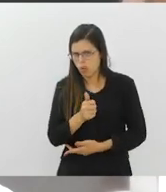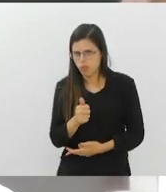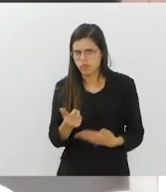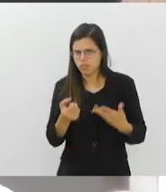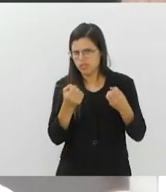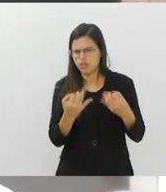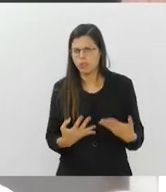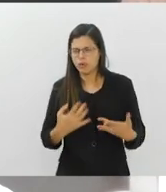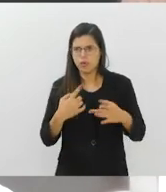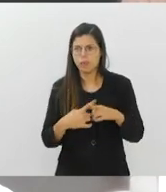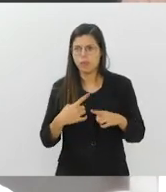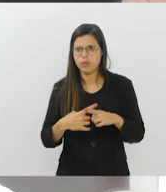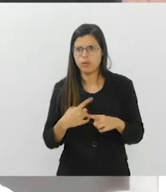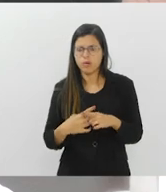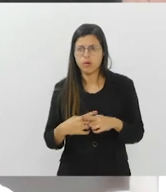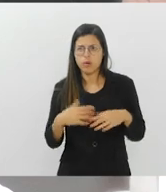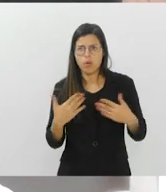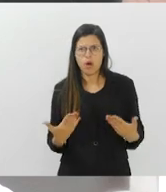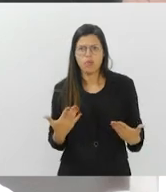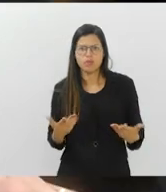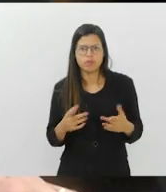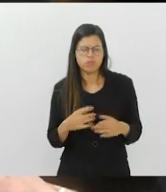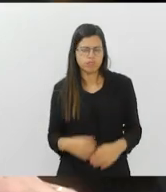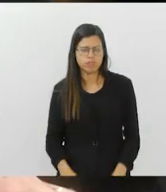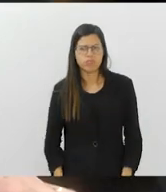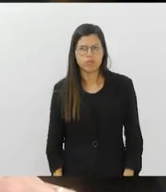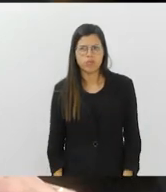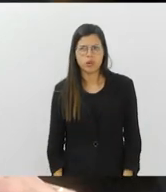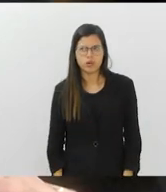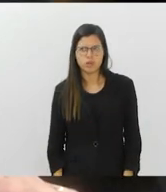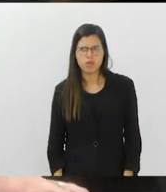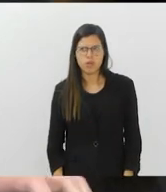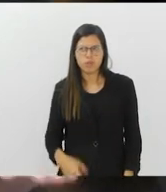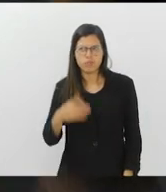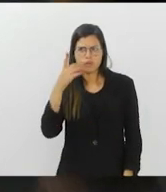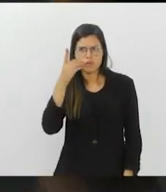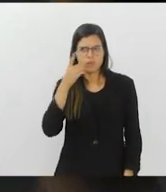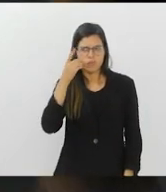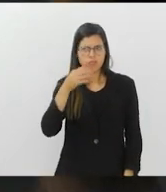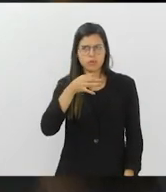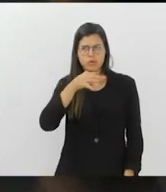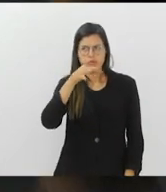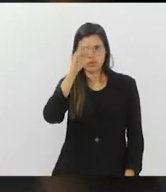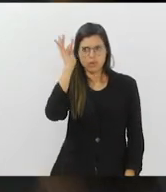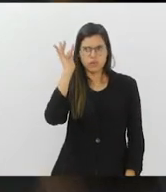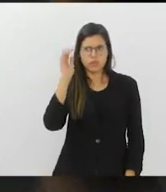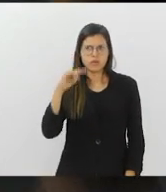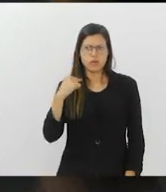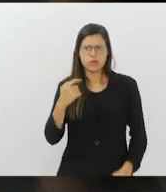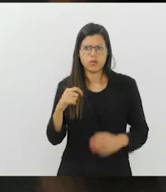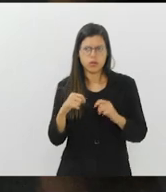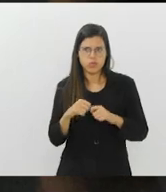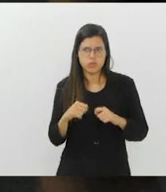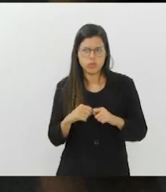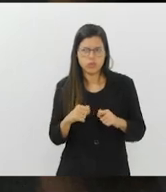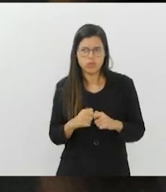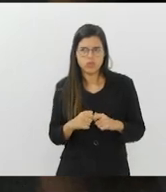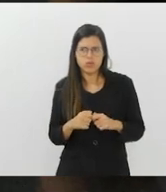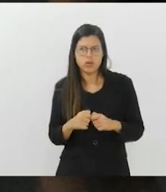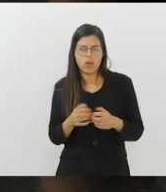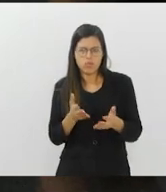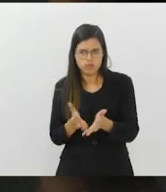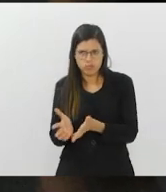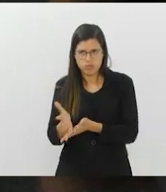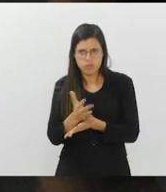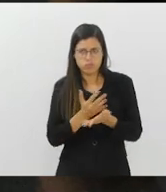estão sobre a égide da Abrange, por favor. Certo. Deputado Fred Pacheco, nós fizemos primeiro um levantamento dentre todas